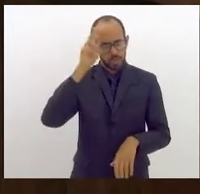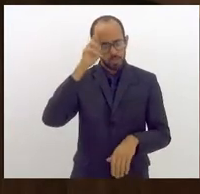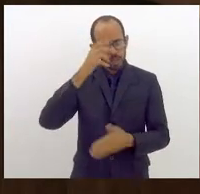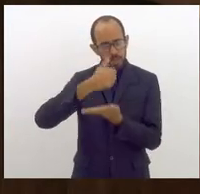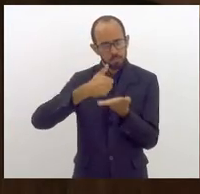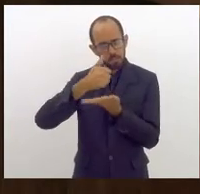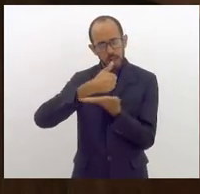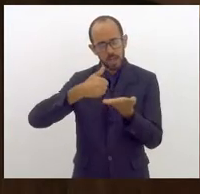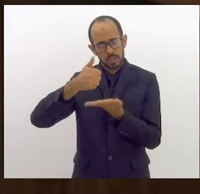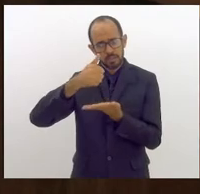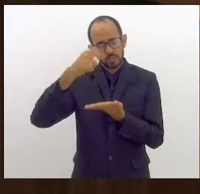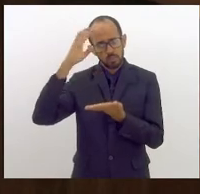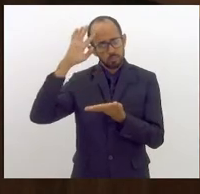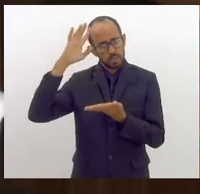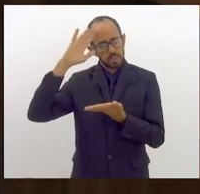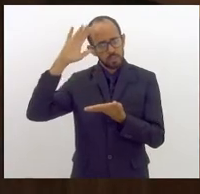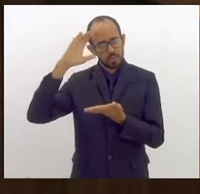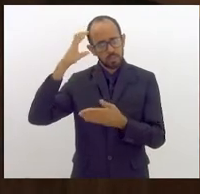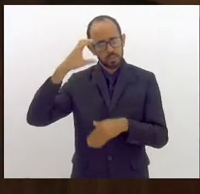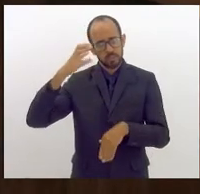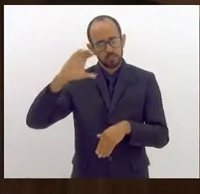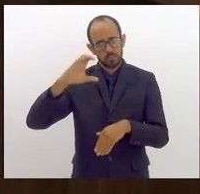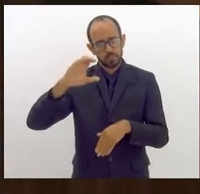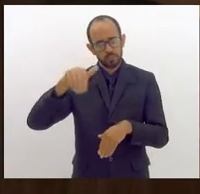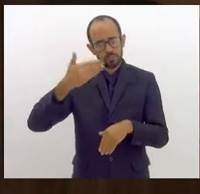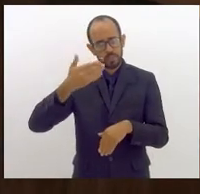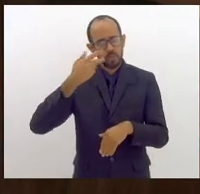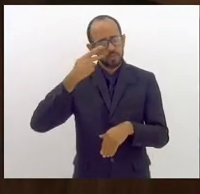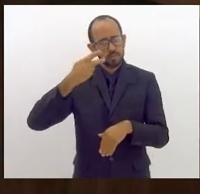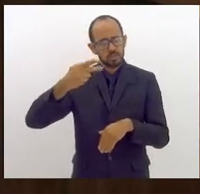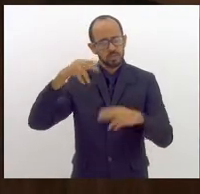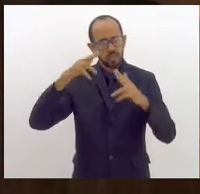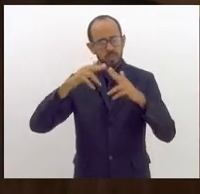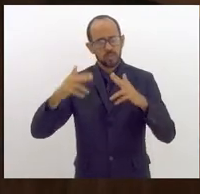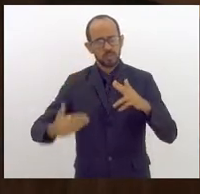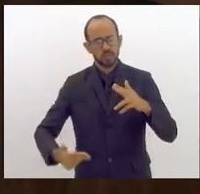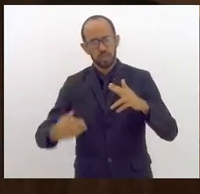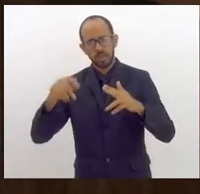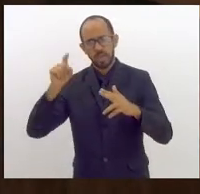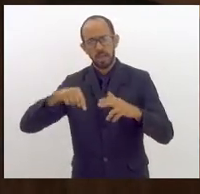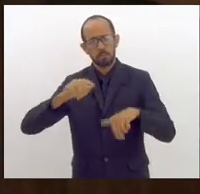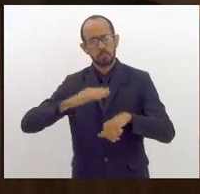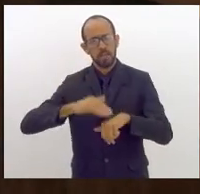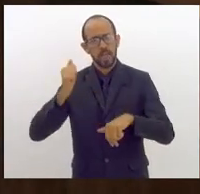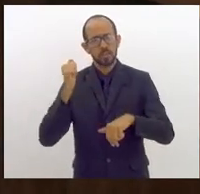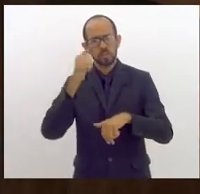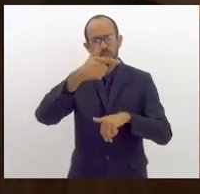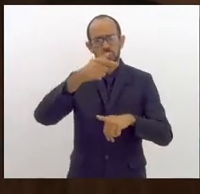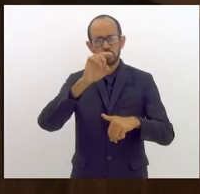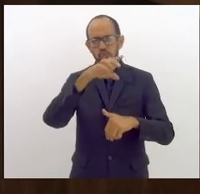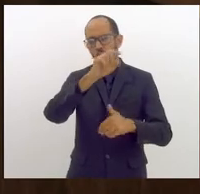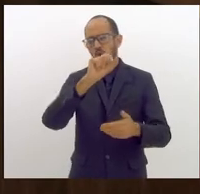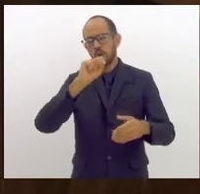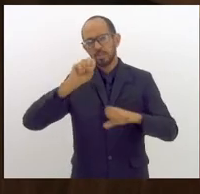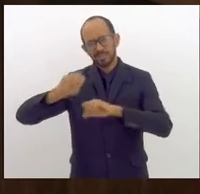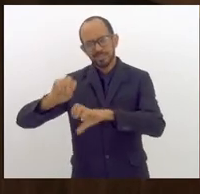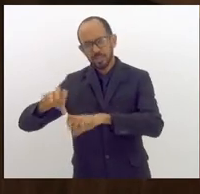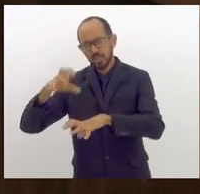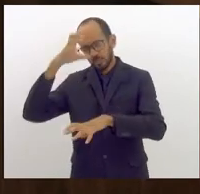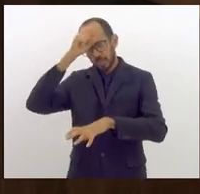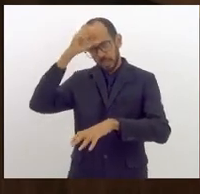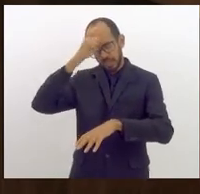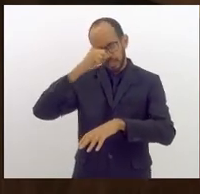pensamento científico então a visita UFRJ é muito mais do que a garantia de ensino e aprendizagem ou mesmo